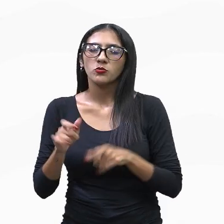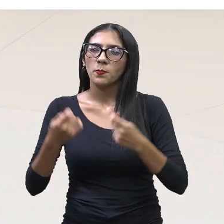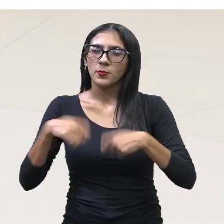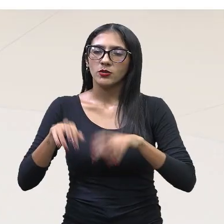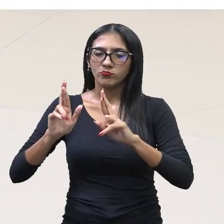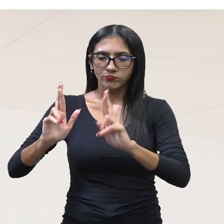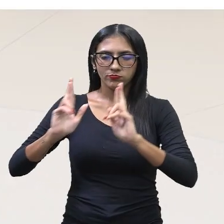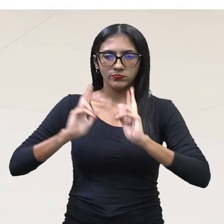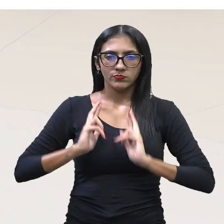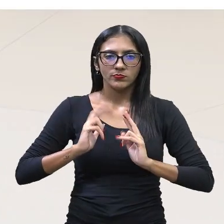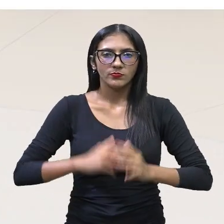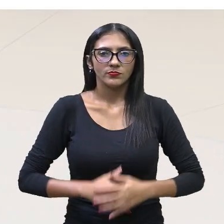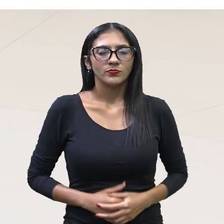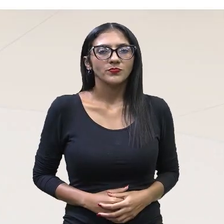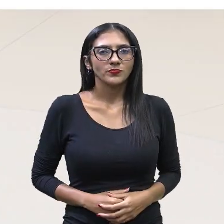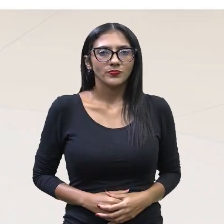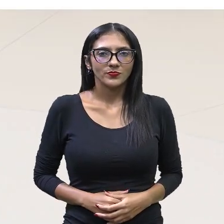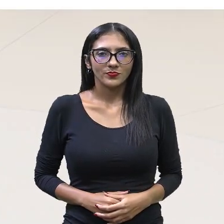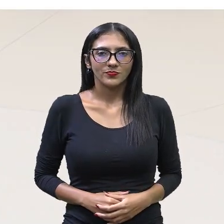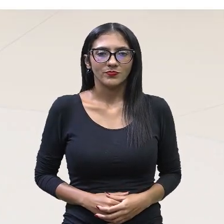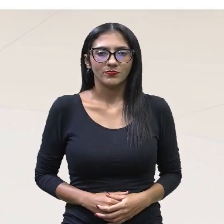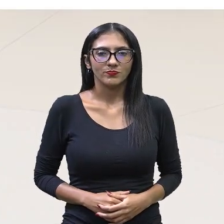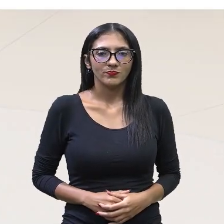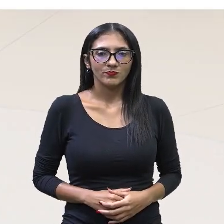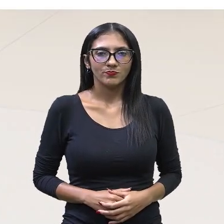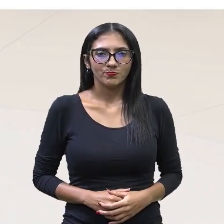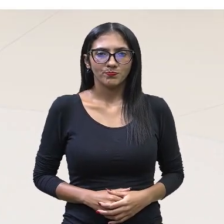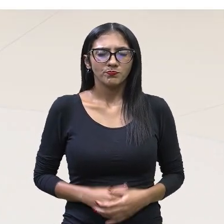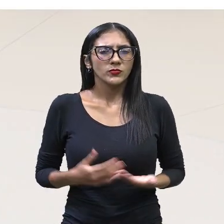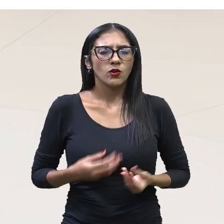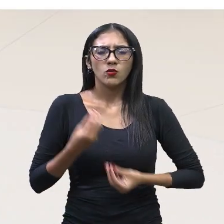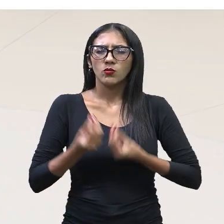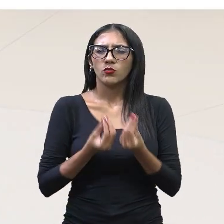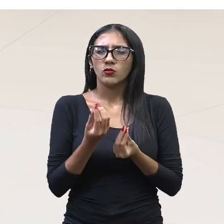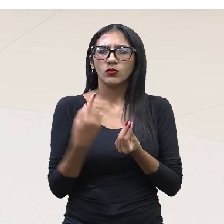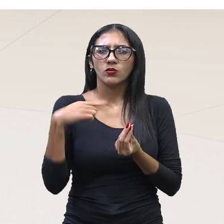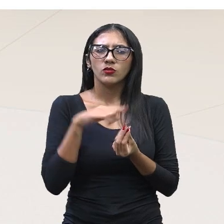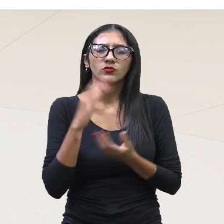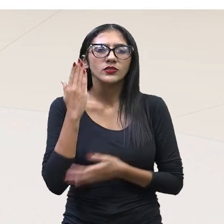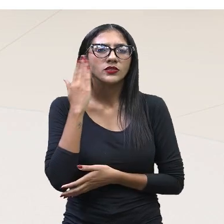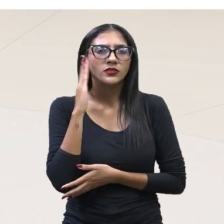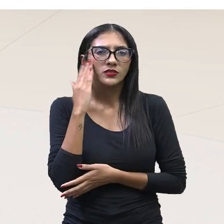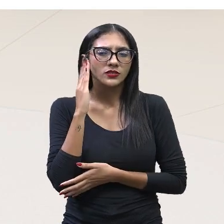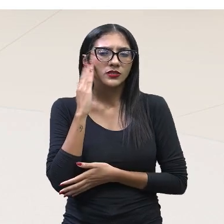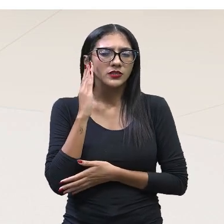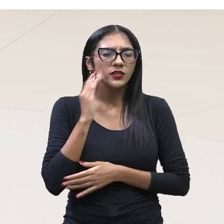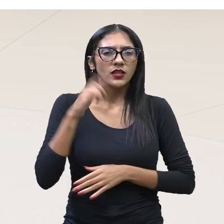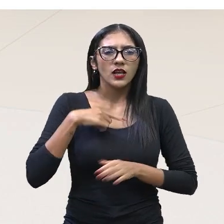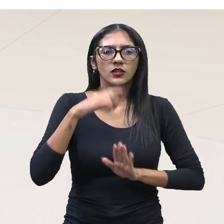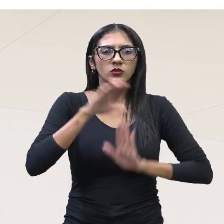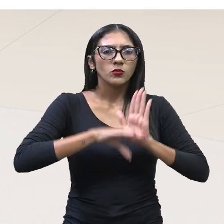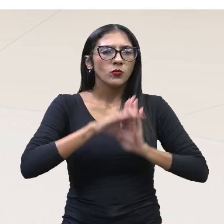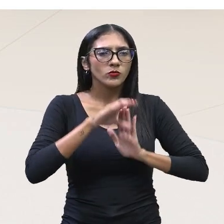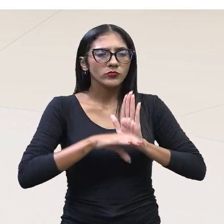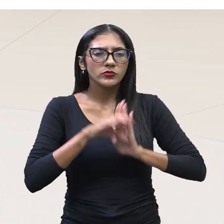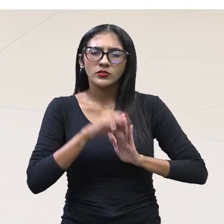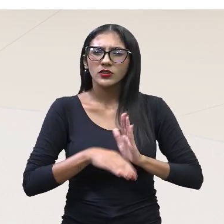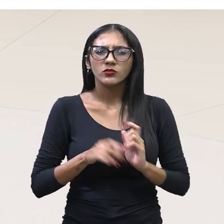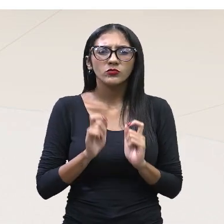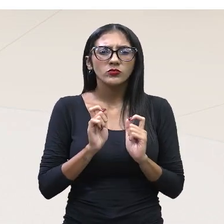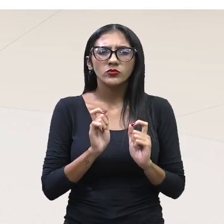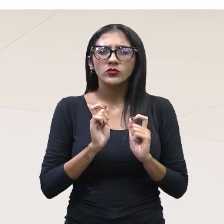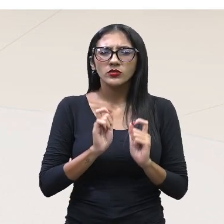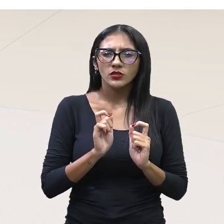venham comigo. Como vocês entendem as concepções de que, professor,